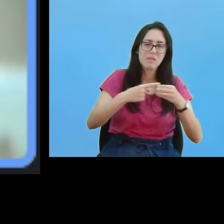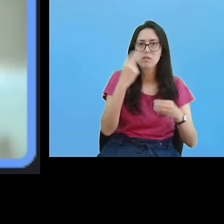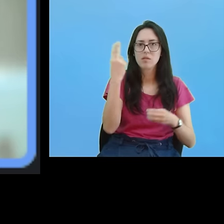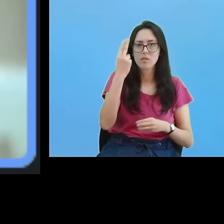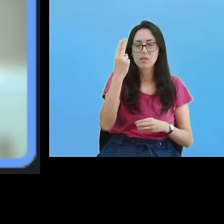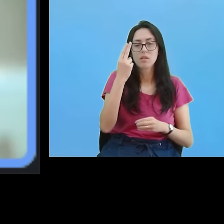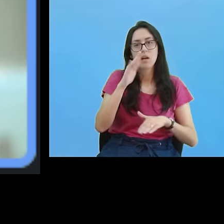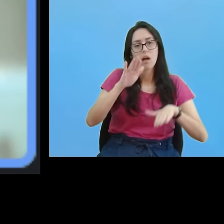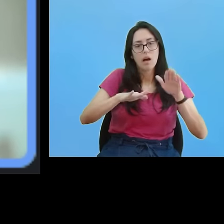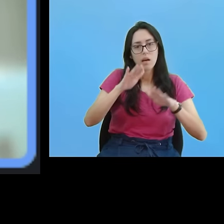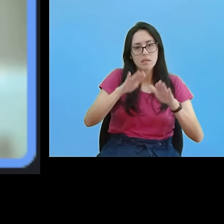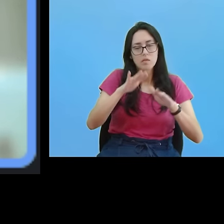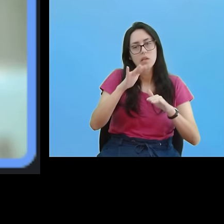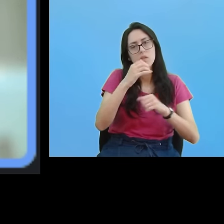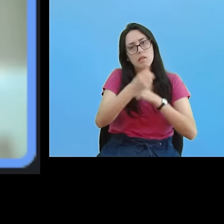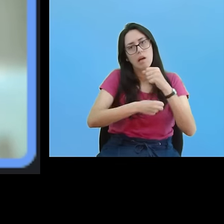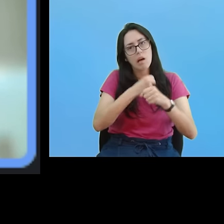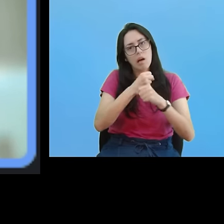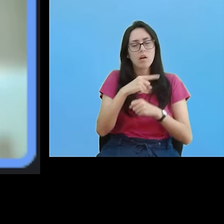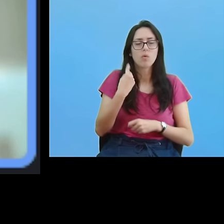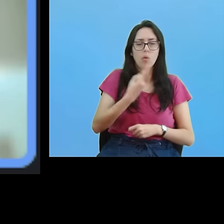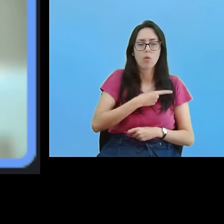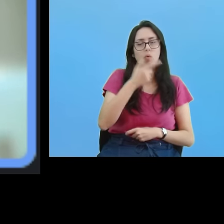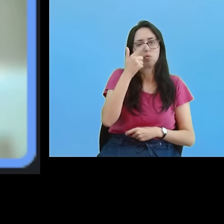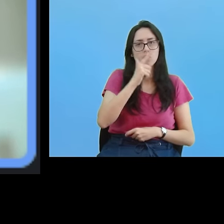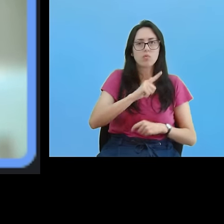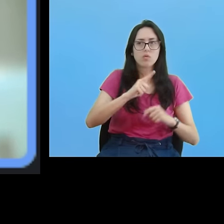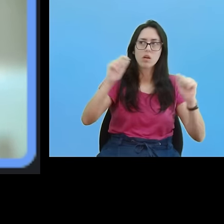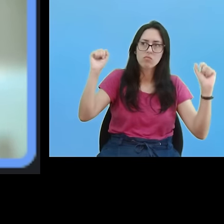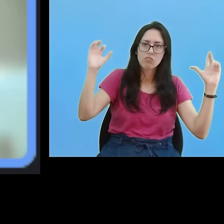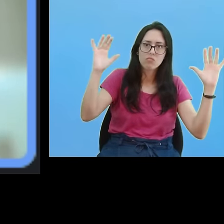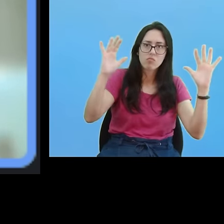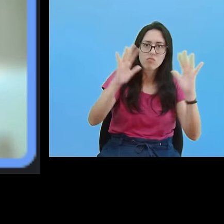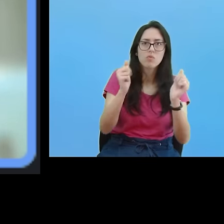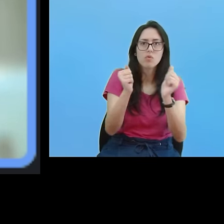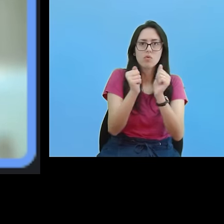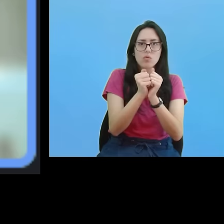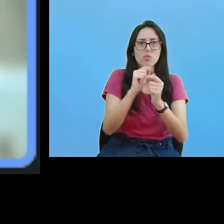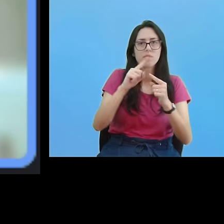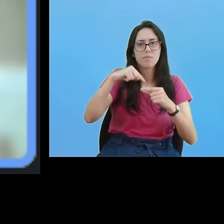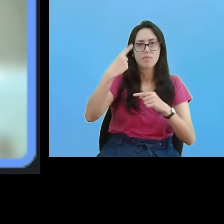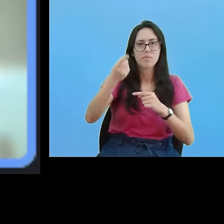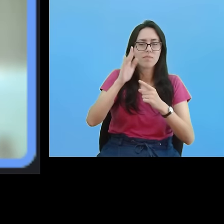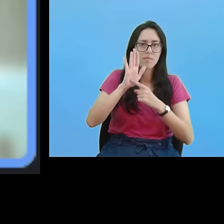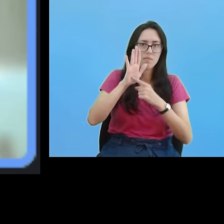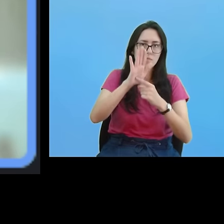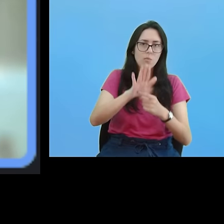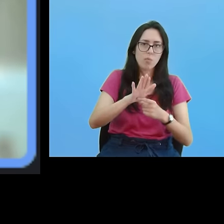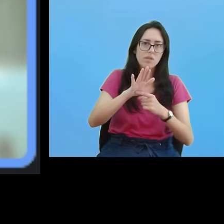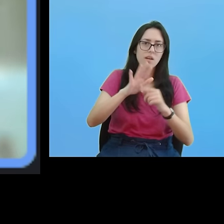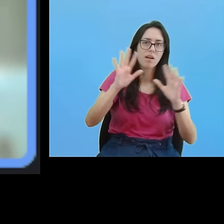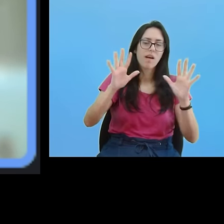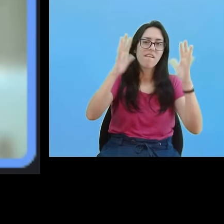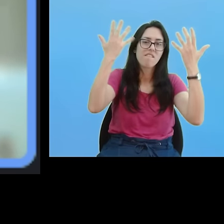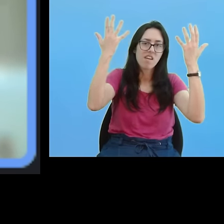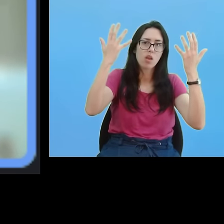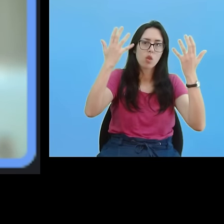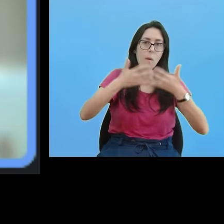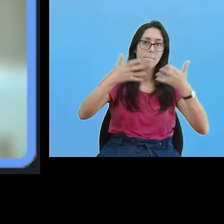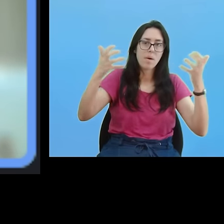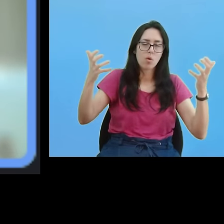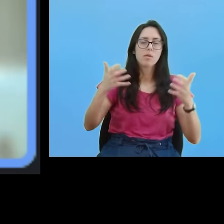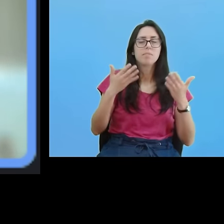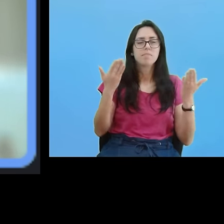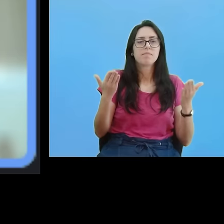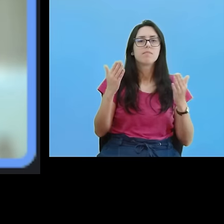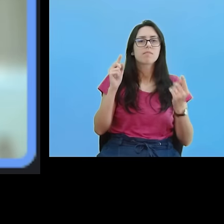gente consegue reuni-los, que depois eu vou mostrar um pouquinho para vocês desses eventos um pouco maiores, né? Então, o objetivo desse núcleo